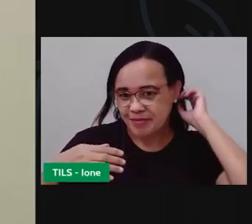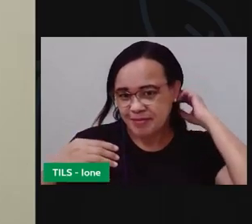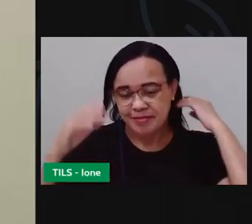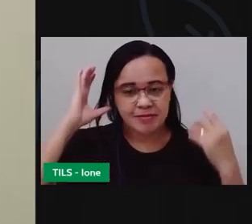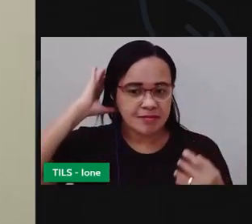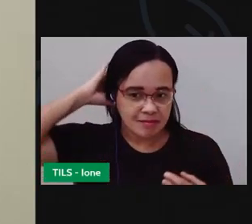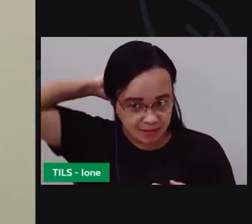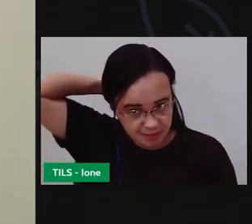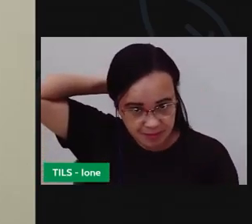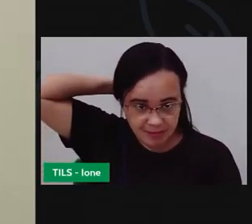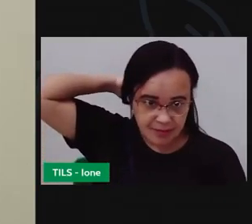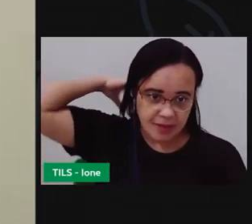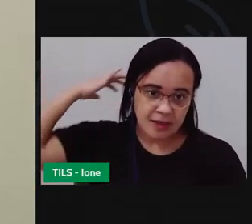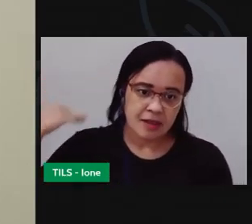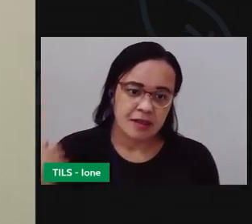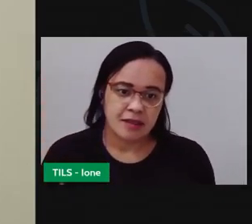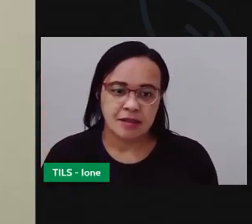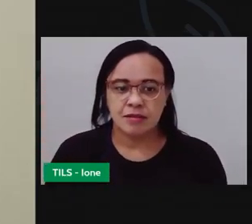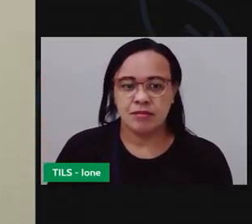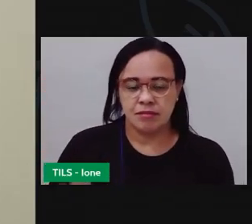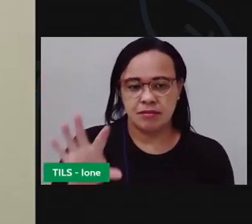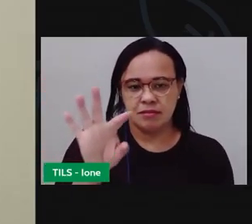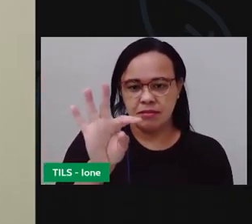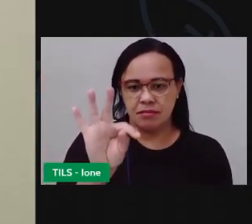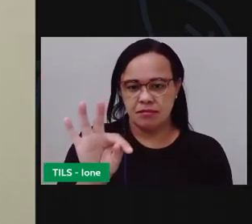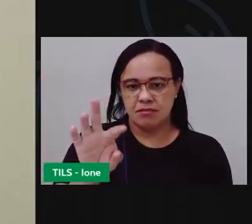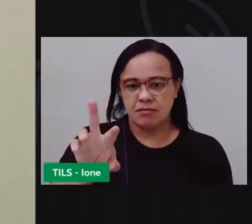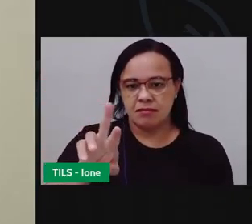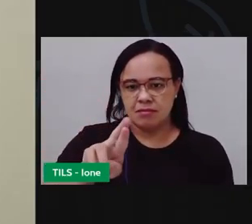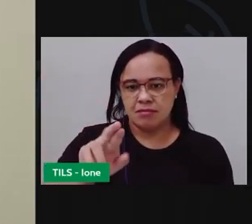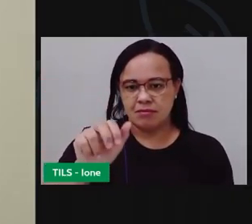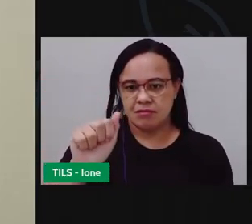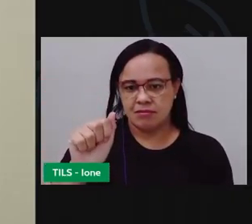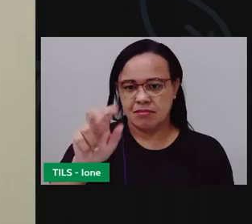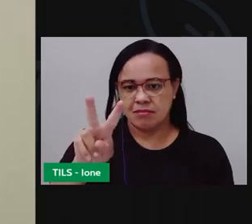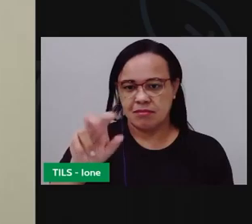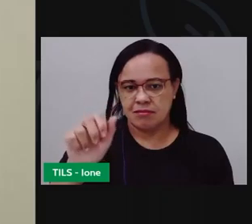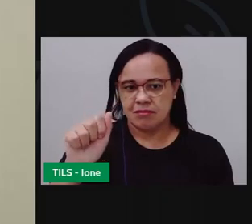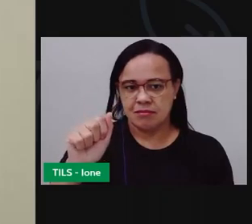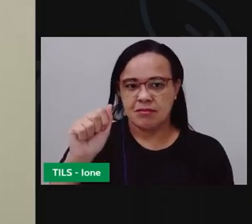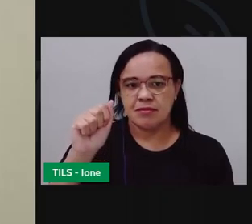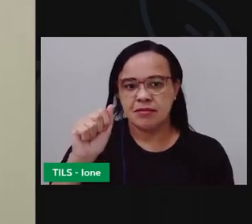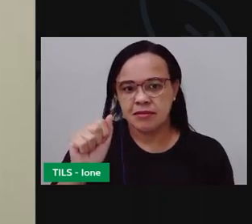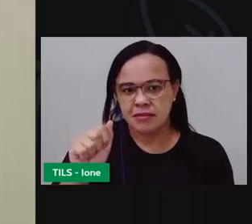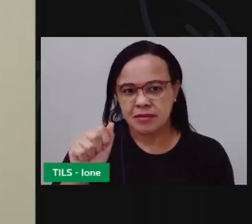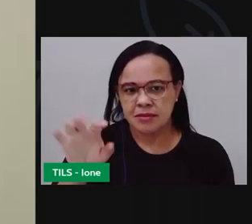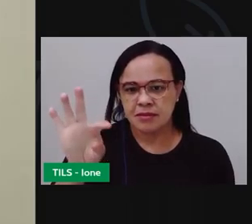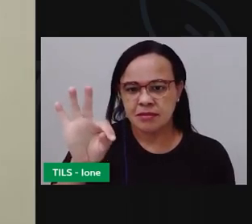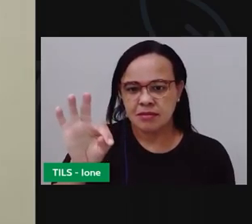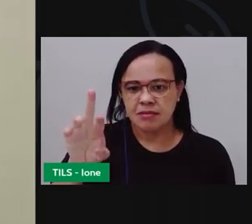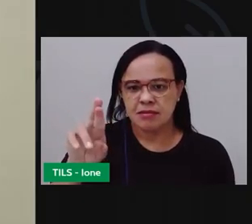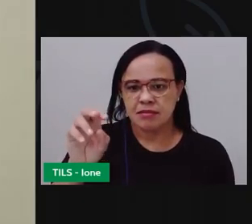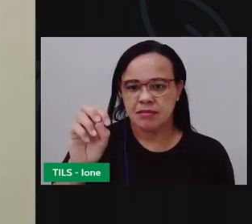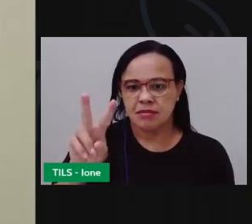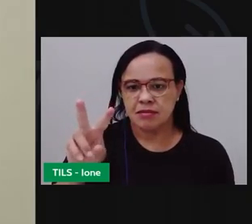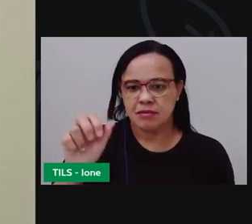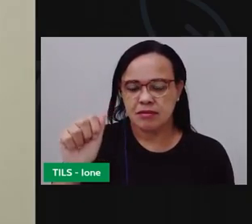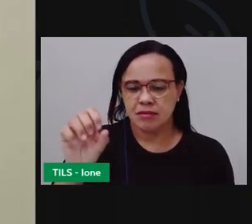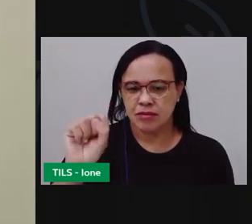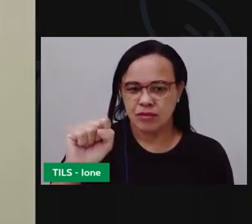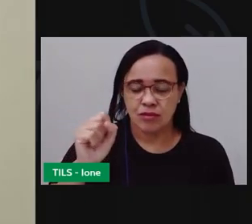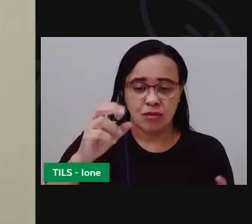chamado Trava-Trovas. Trava-Trovas. Olha, é um livro de